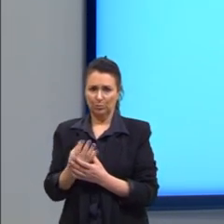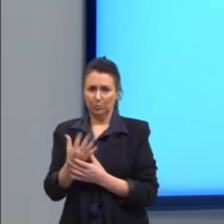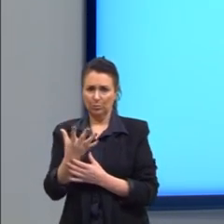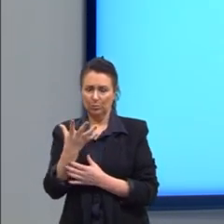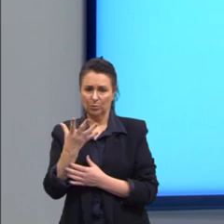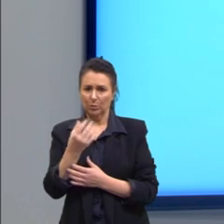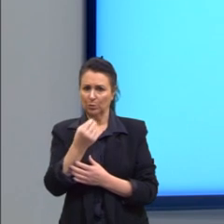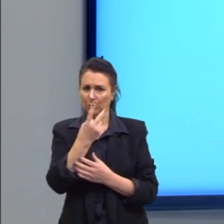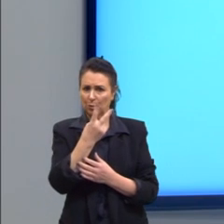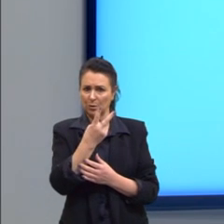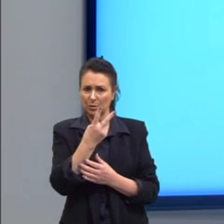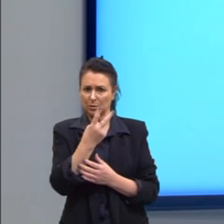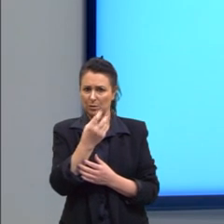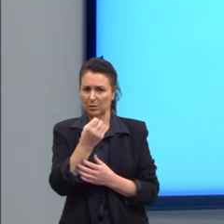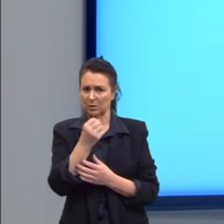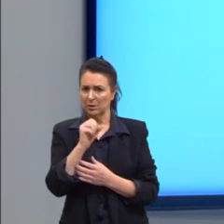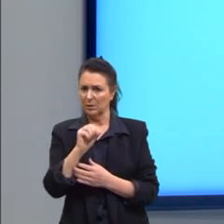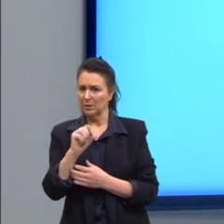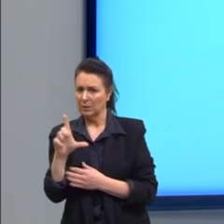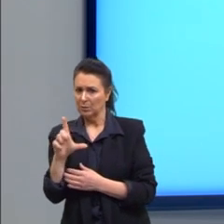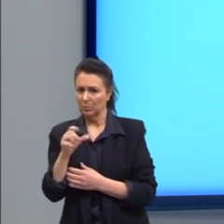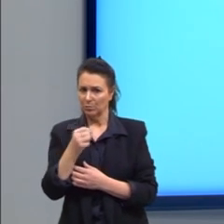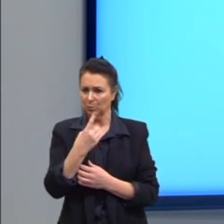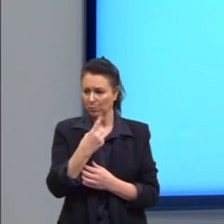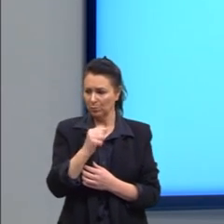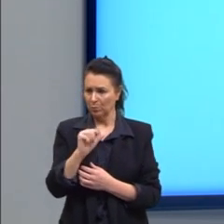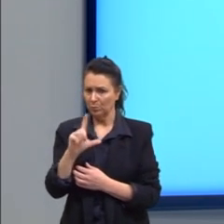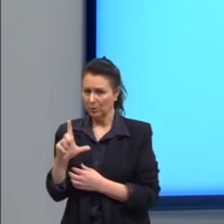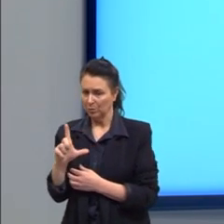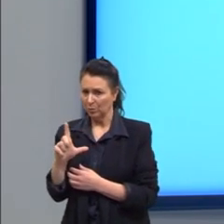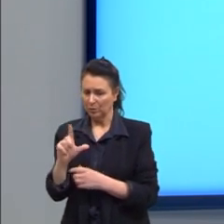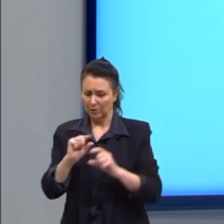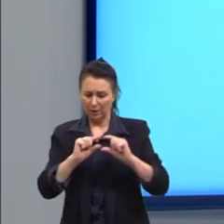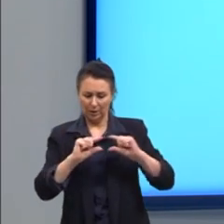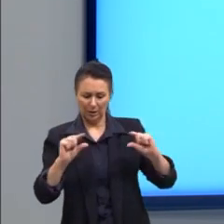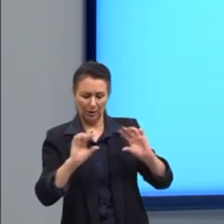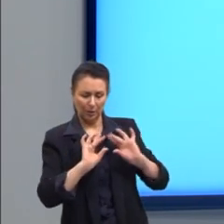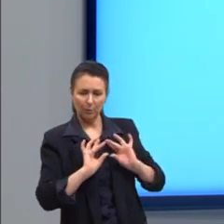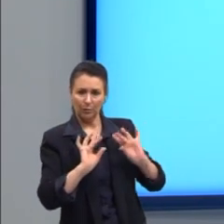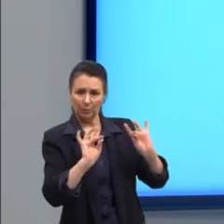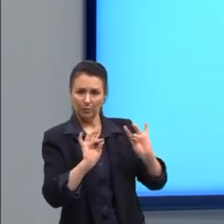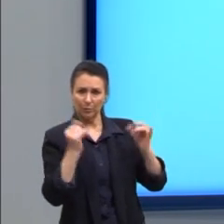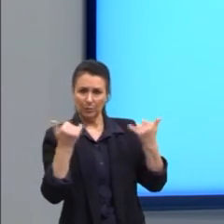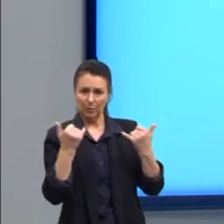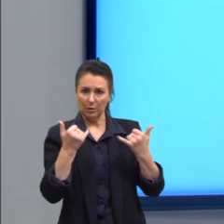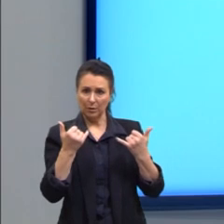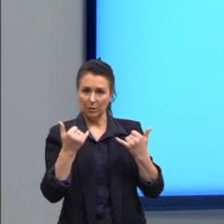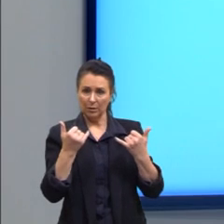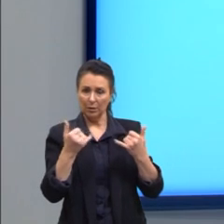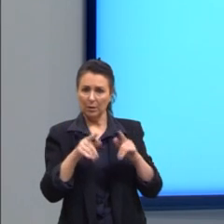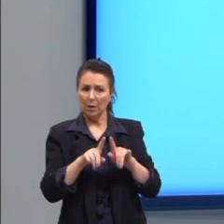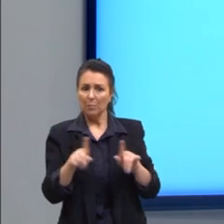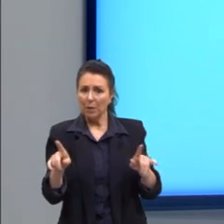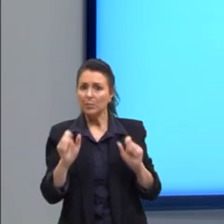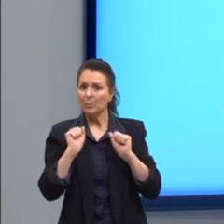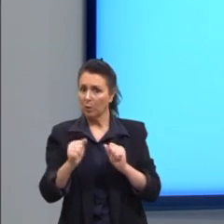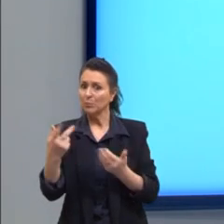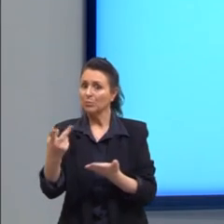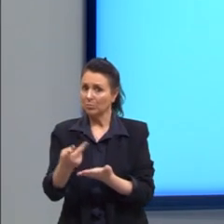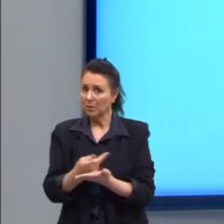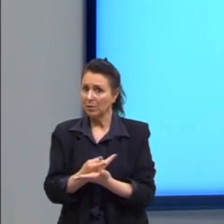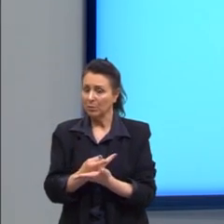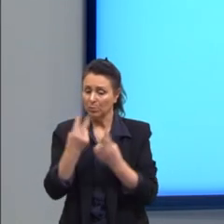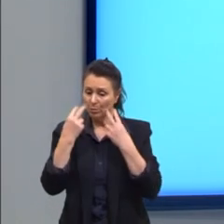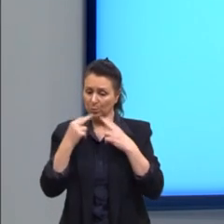O que Tá informando no rótulo mas isso a gente acaba se equivocando tá porque nós estamos